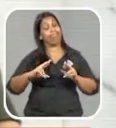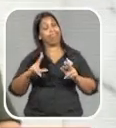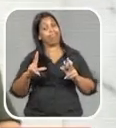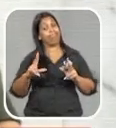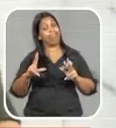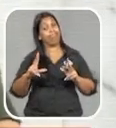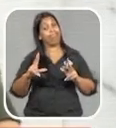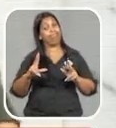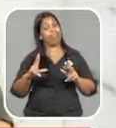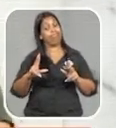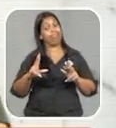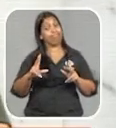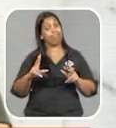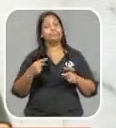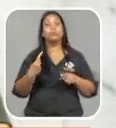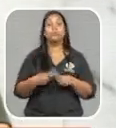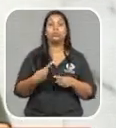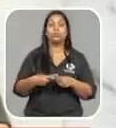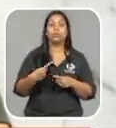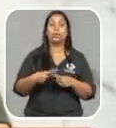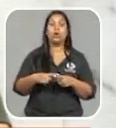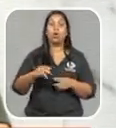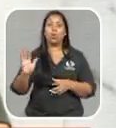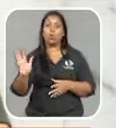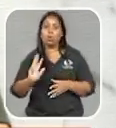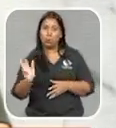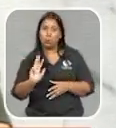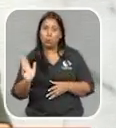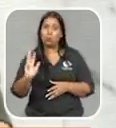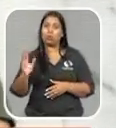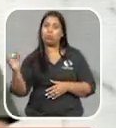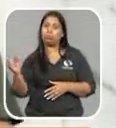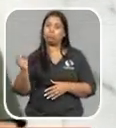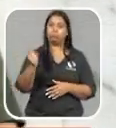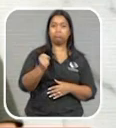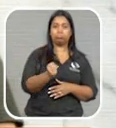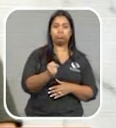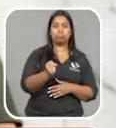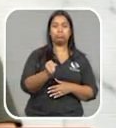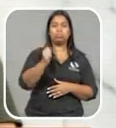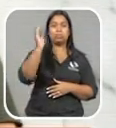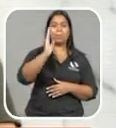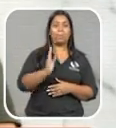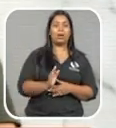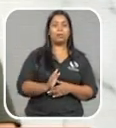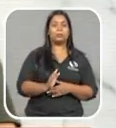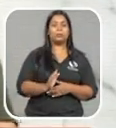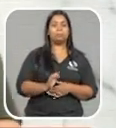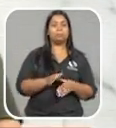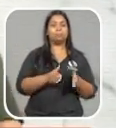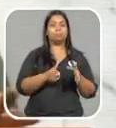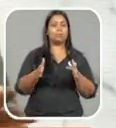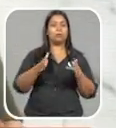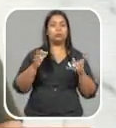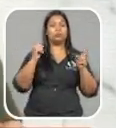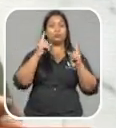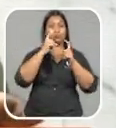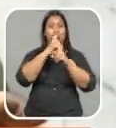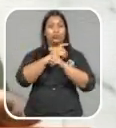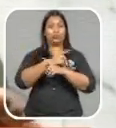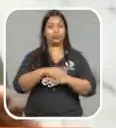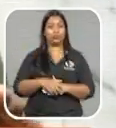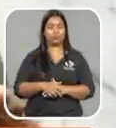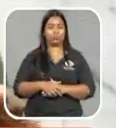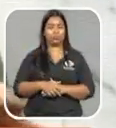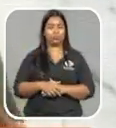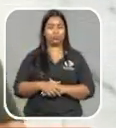presidente Lula assume o país numa situação muito difícil, com uma rede de proteção social